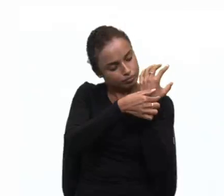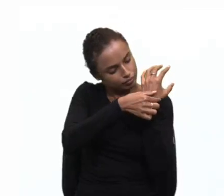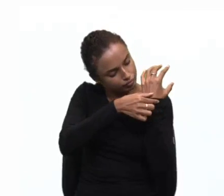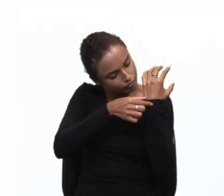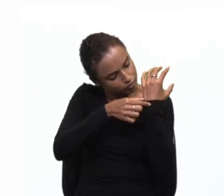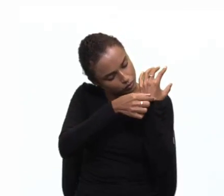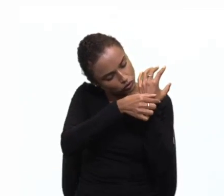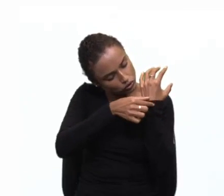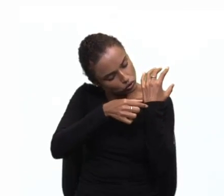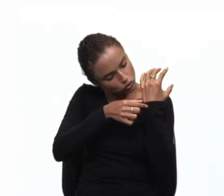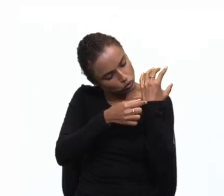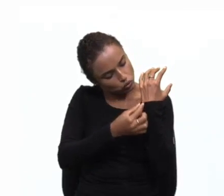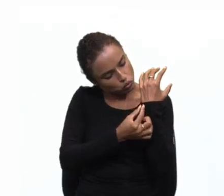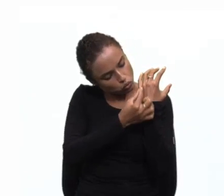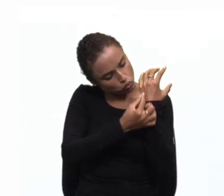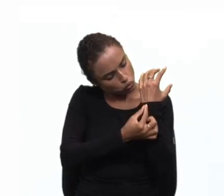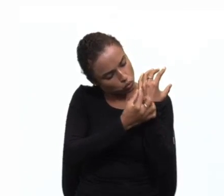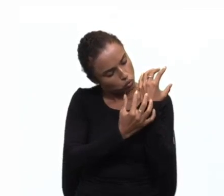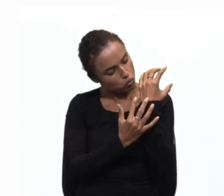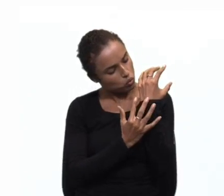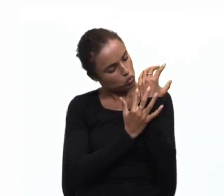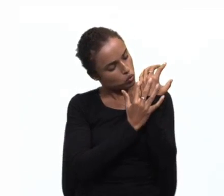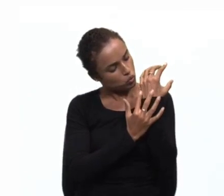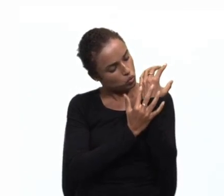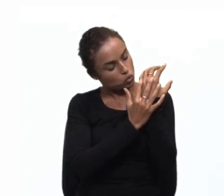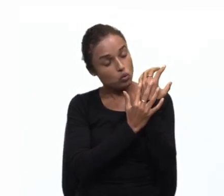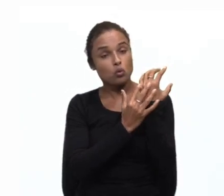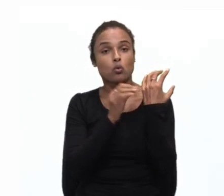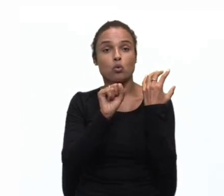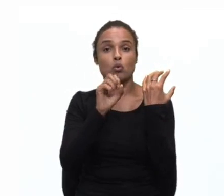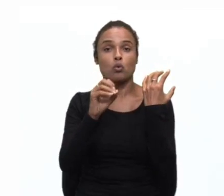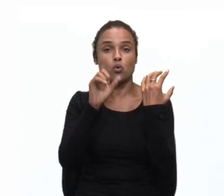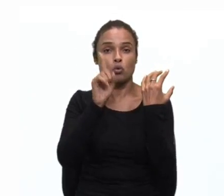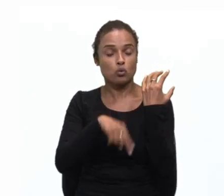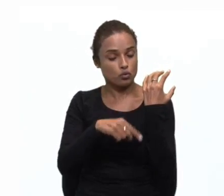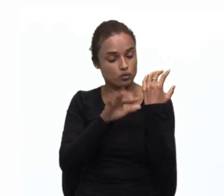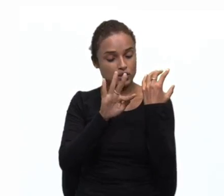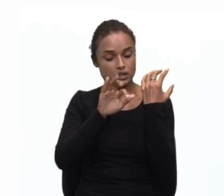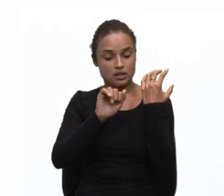Além disso, você tem as articulações